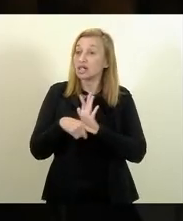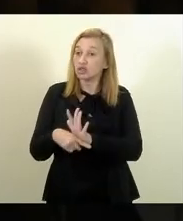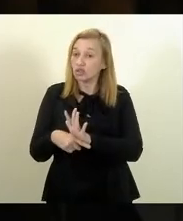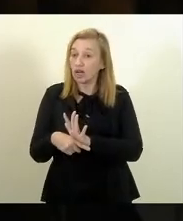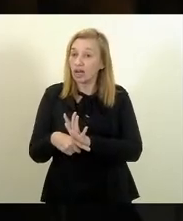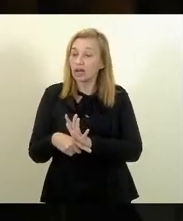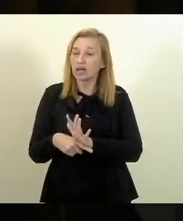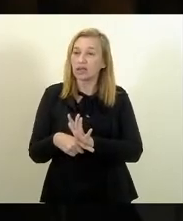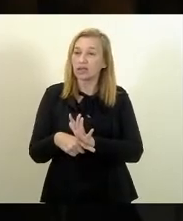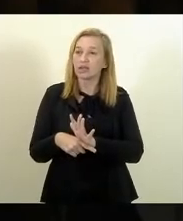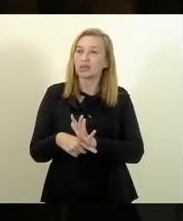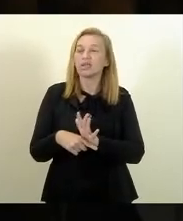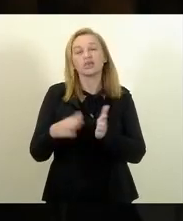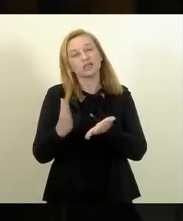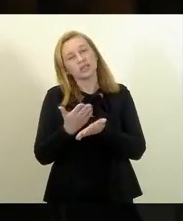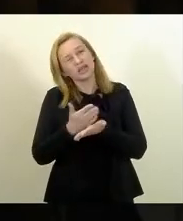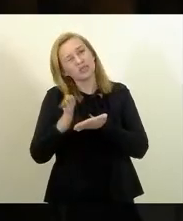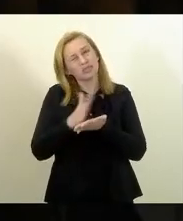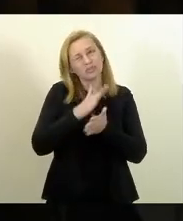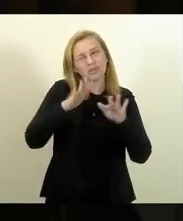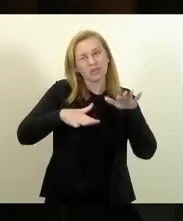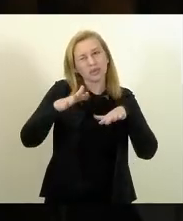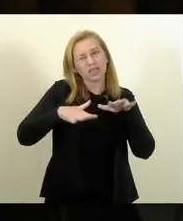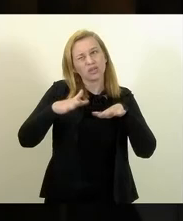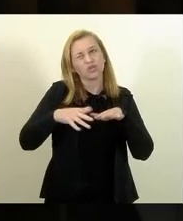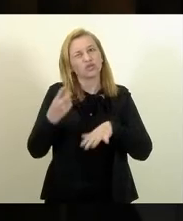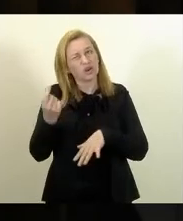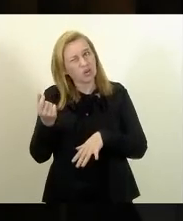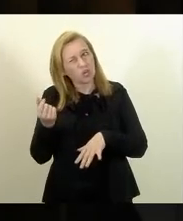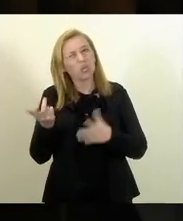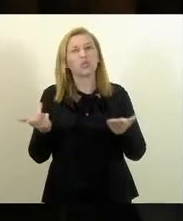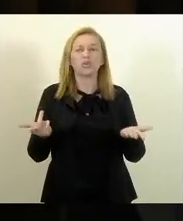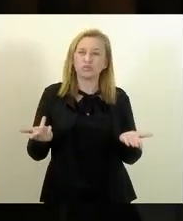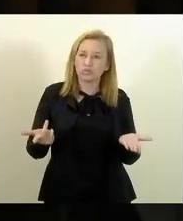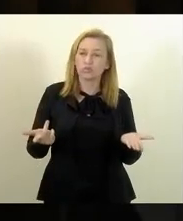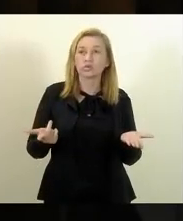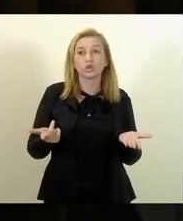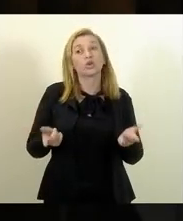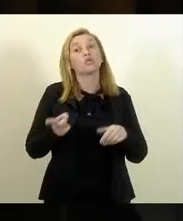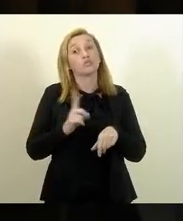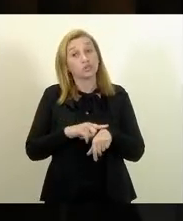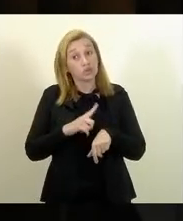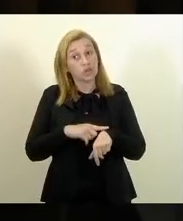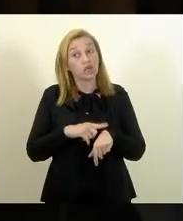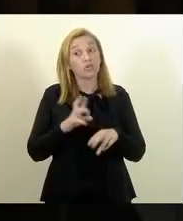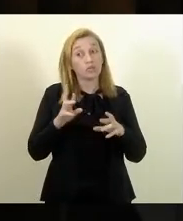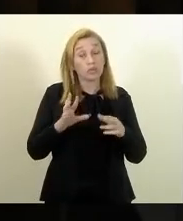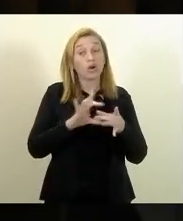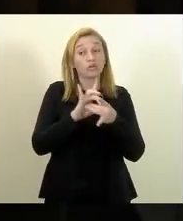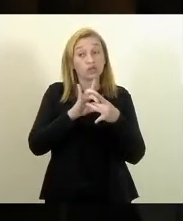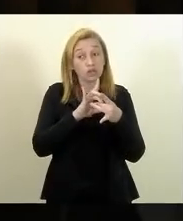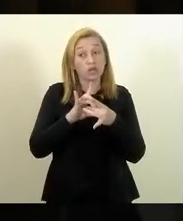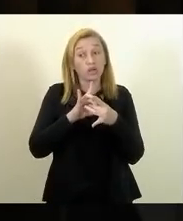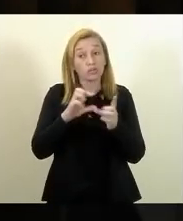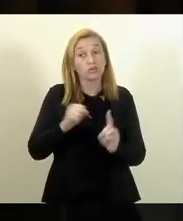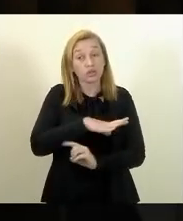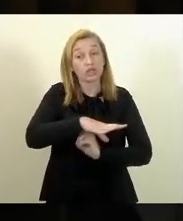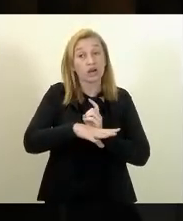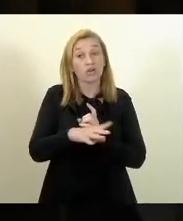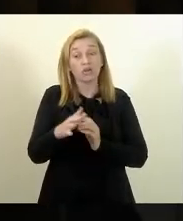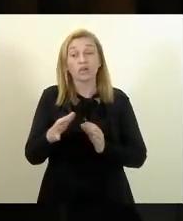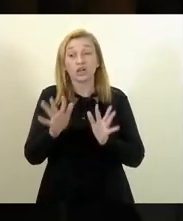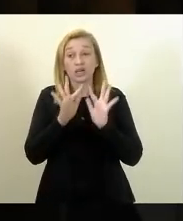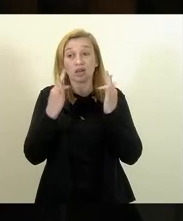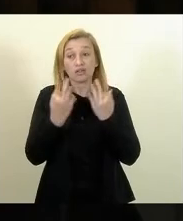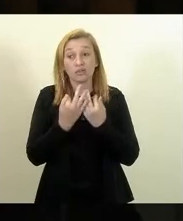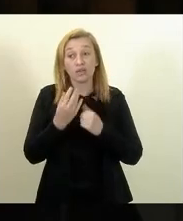custear, né, dependendo dos valores, dependendo dos números exatos, durante algum tempo, o aluguel social para que essas famílias desocupem a ocupação